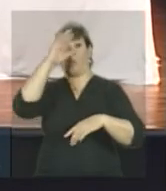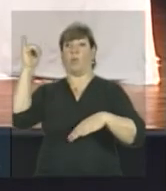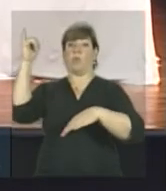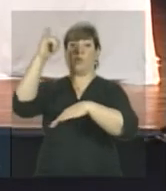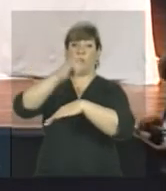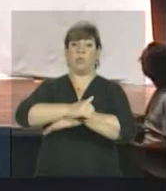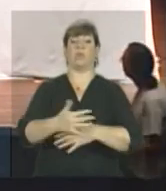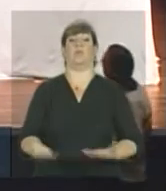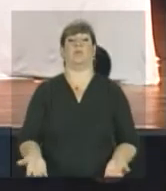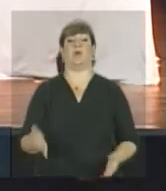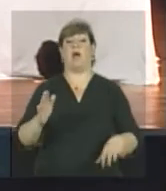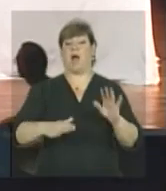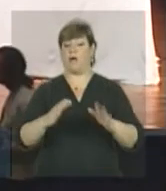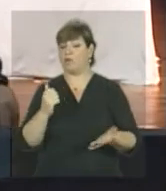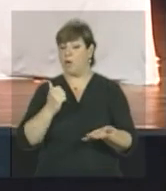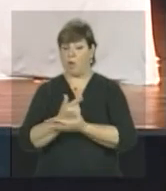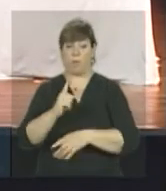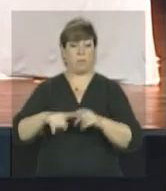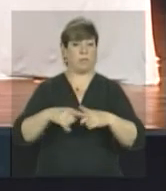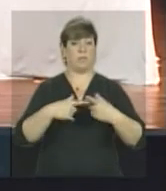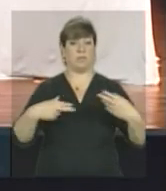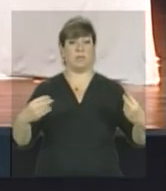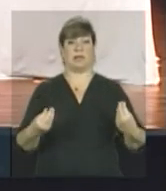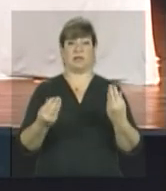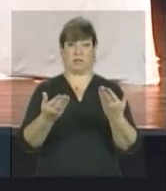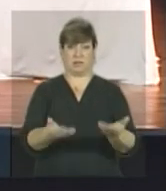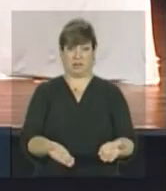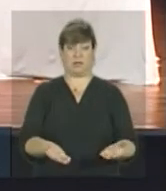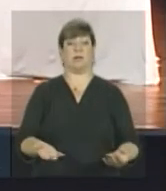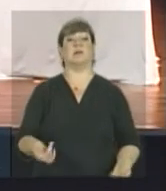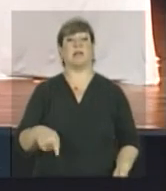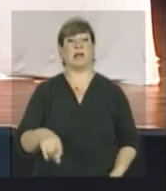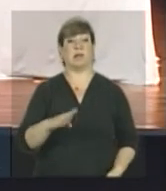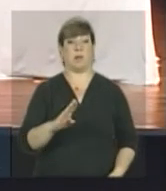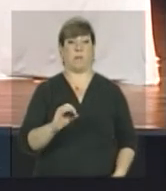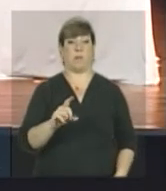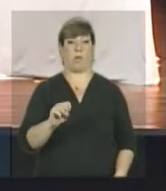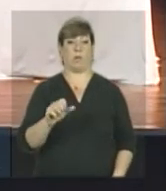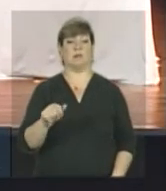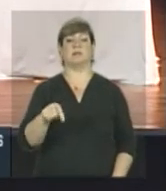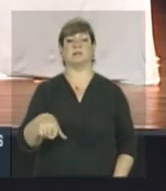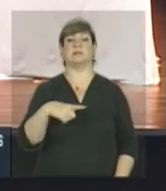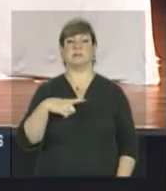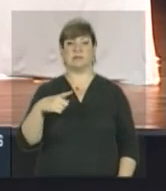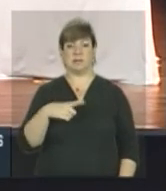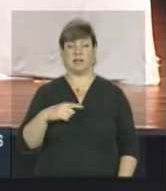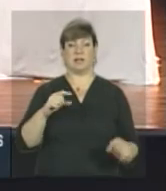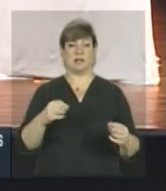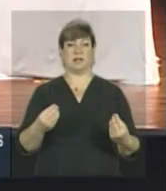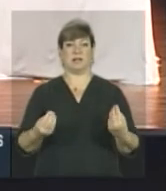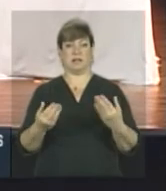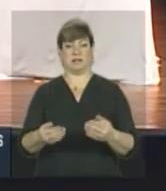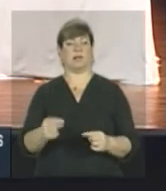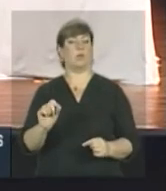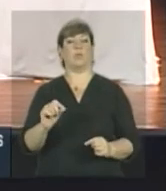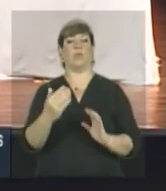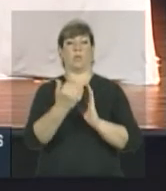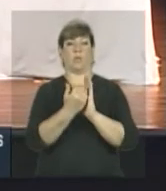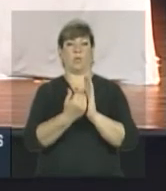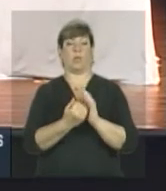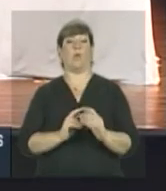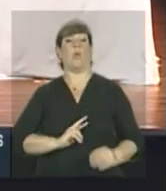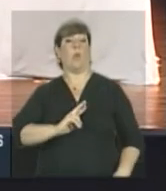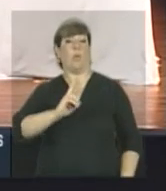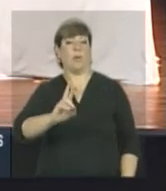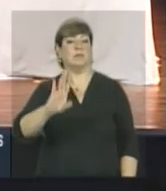vezes é um equipamento que é doado. Então, o Bolsa, ele se define como um programa em que o